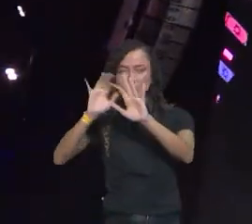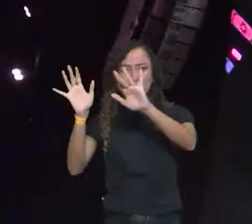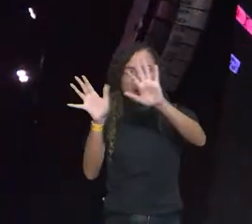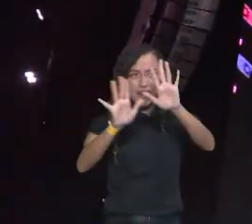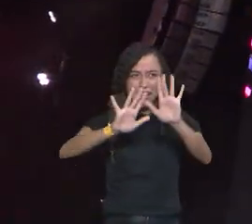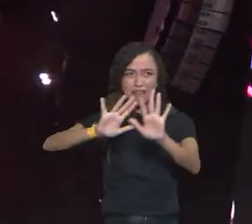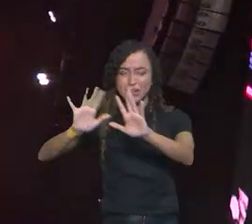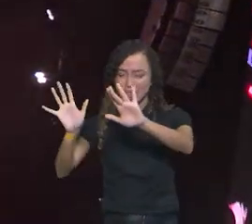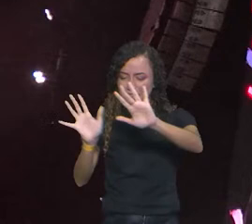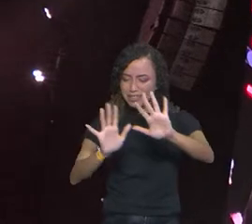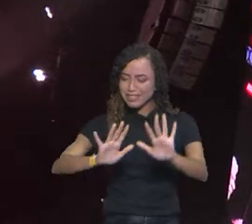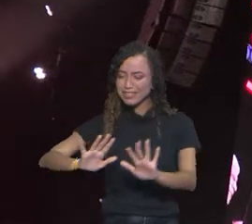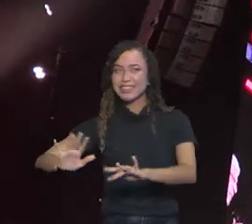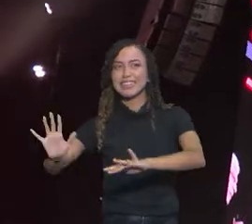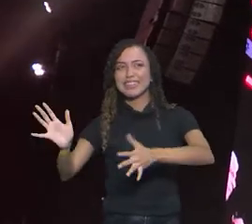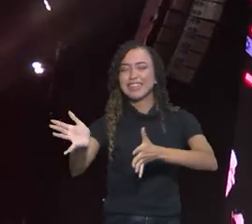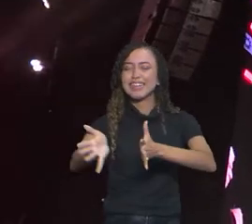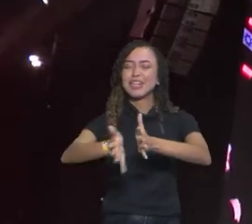aleluia